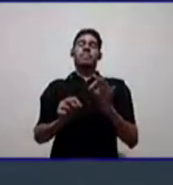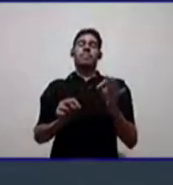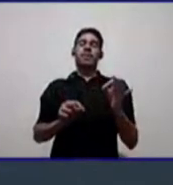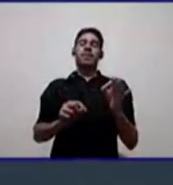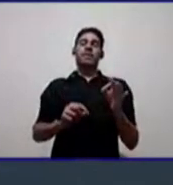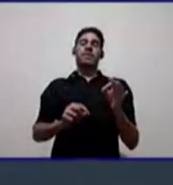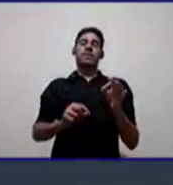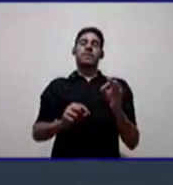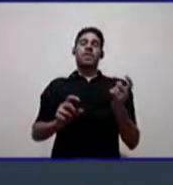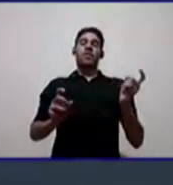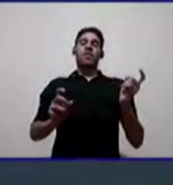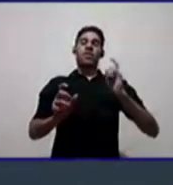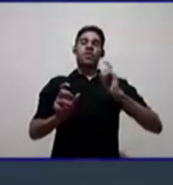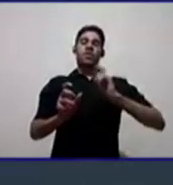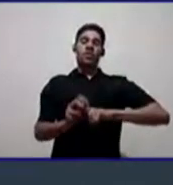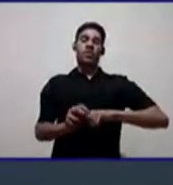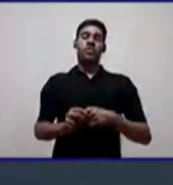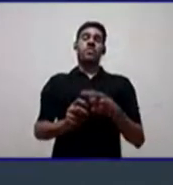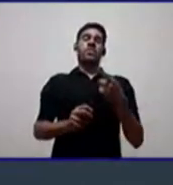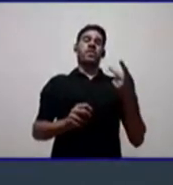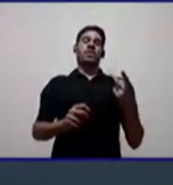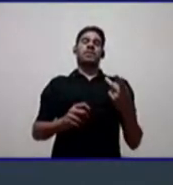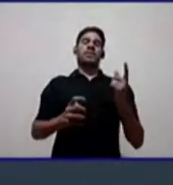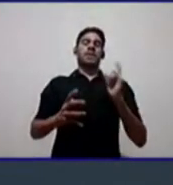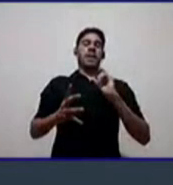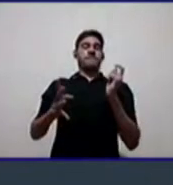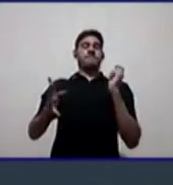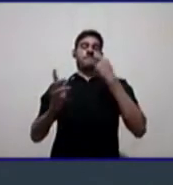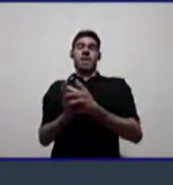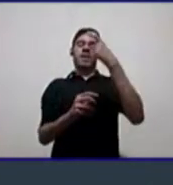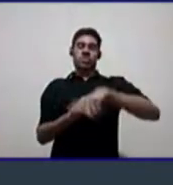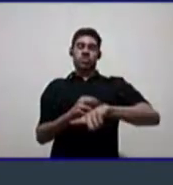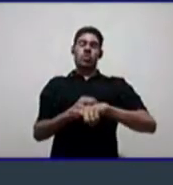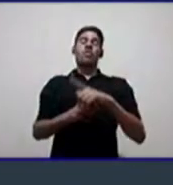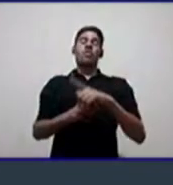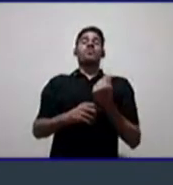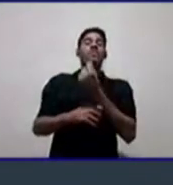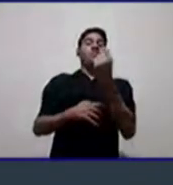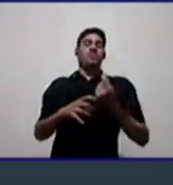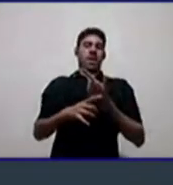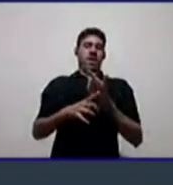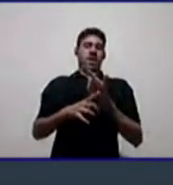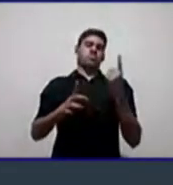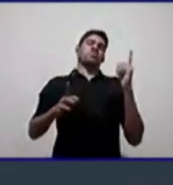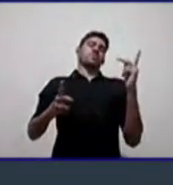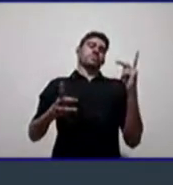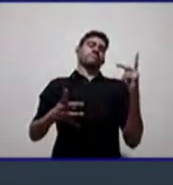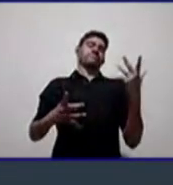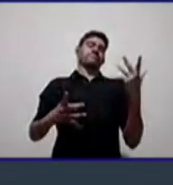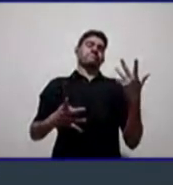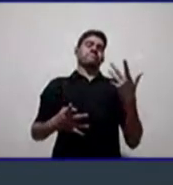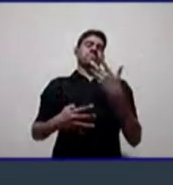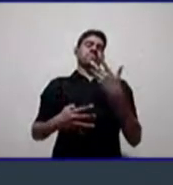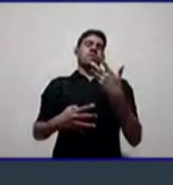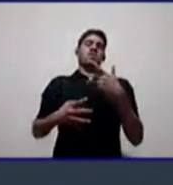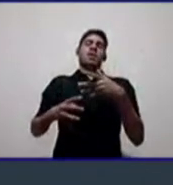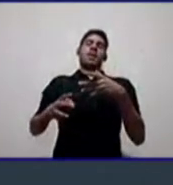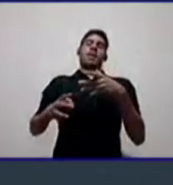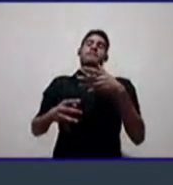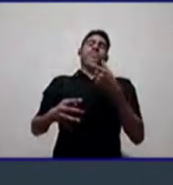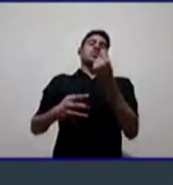à devolução, ao ressarcimento dos valores irregulares ao erário público. E isso está